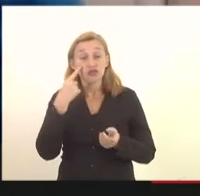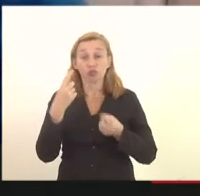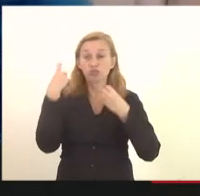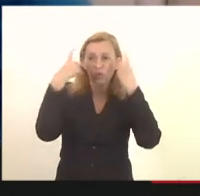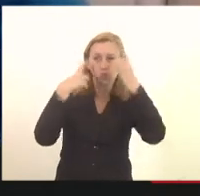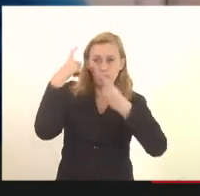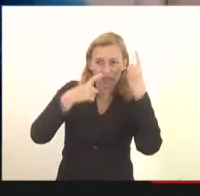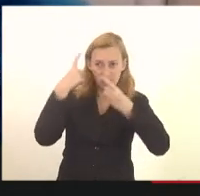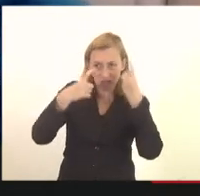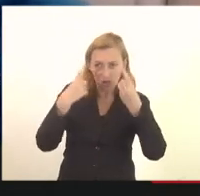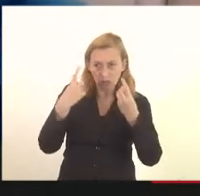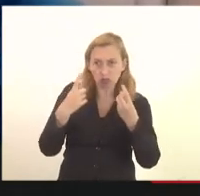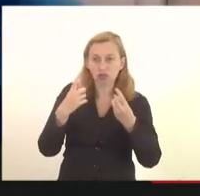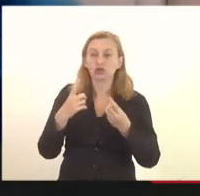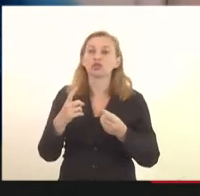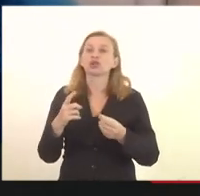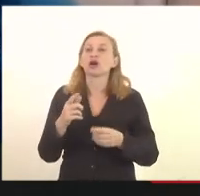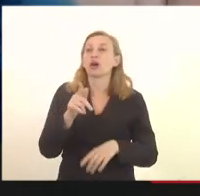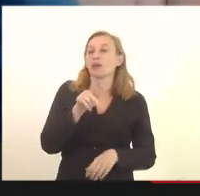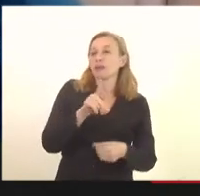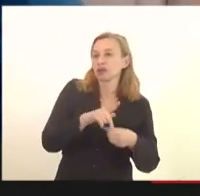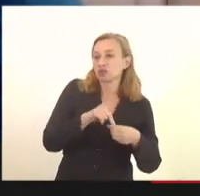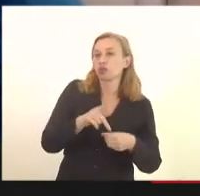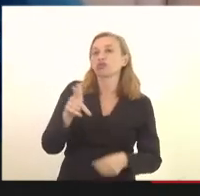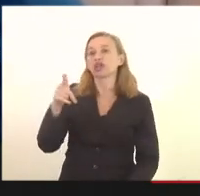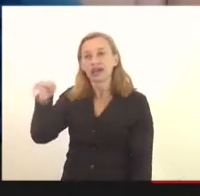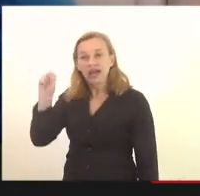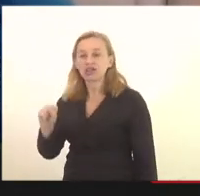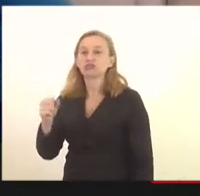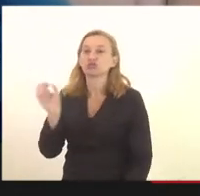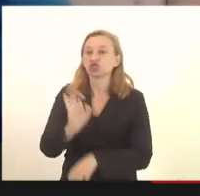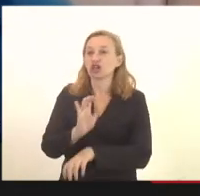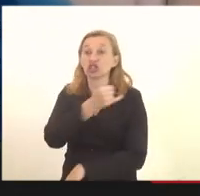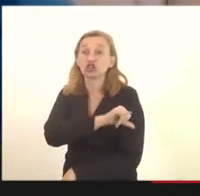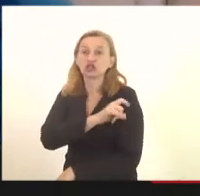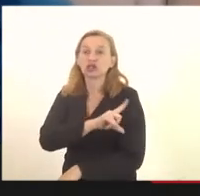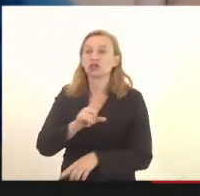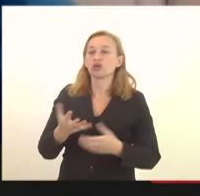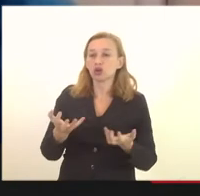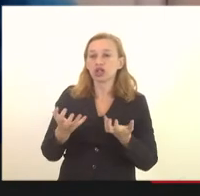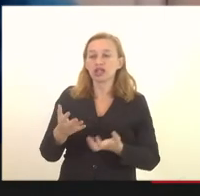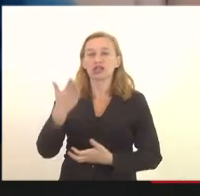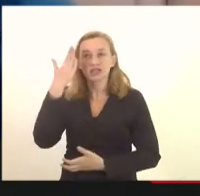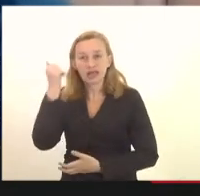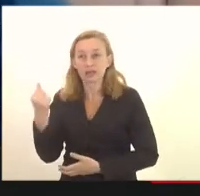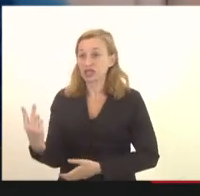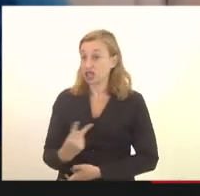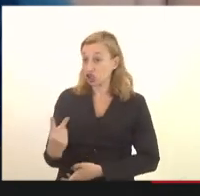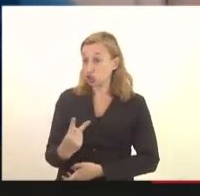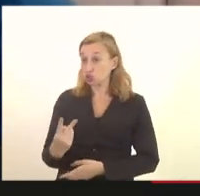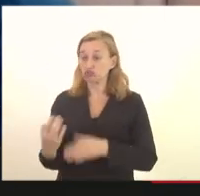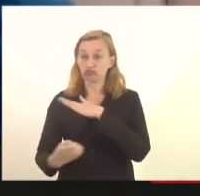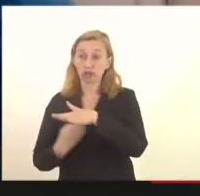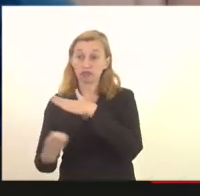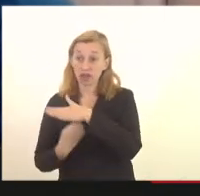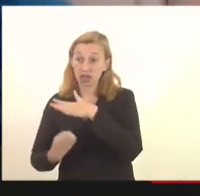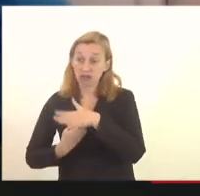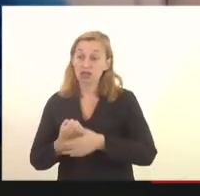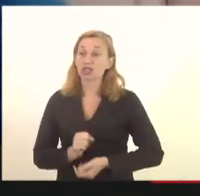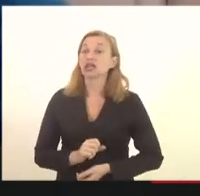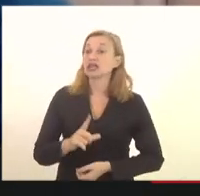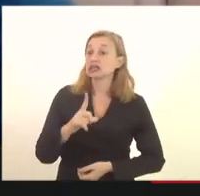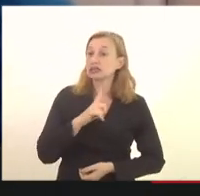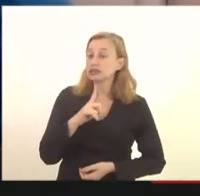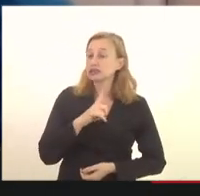do complexo petróleo e gás no Estado do Rio de Janeiro. Quer dizer, nessa linha, eu gostaria de saber das duas empresas se elas têm